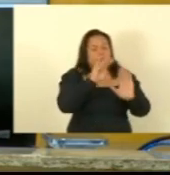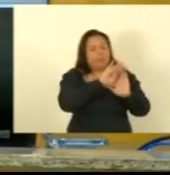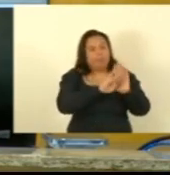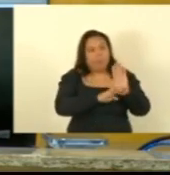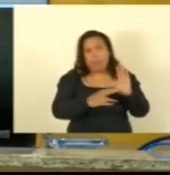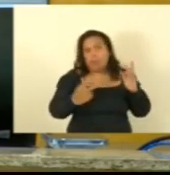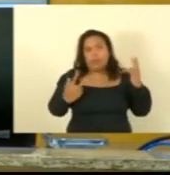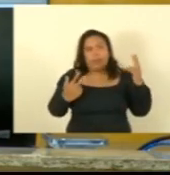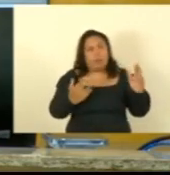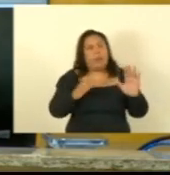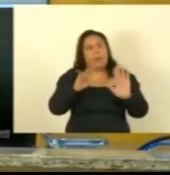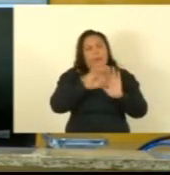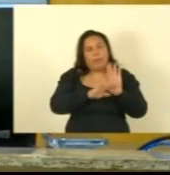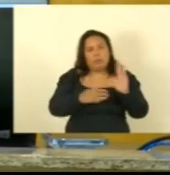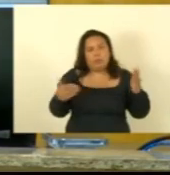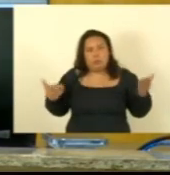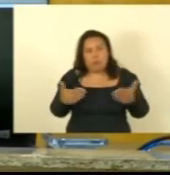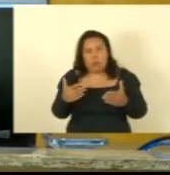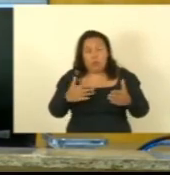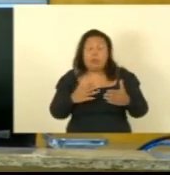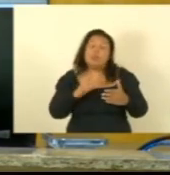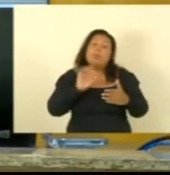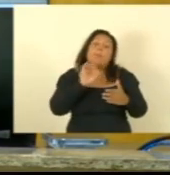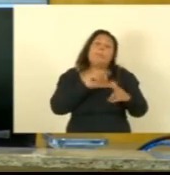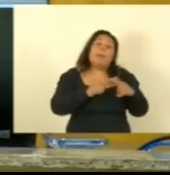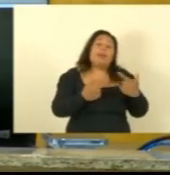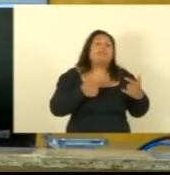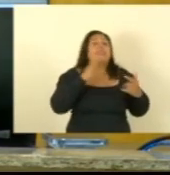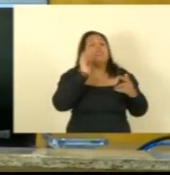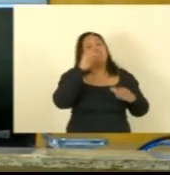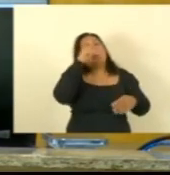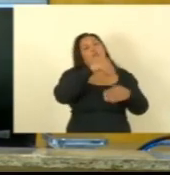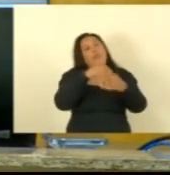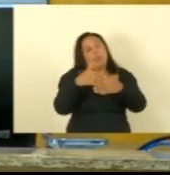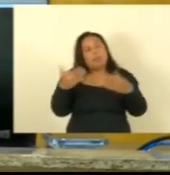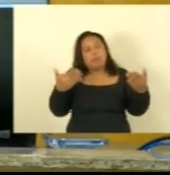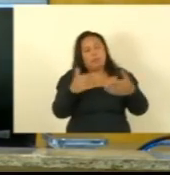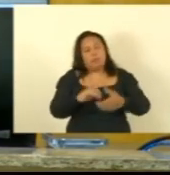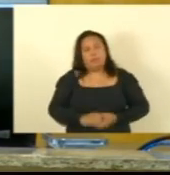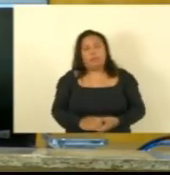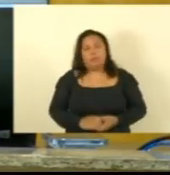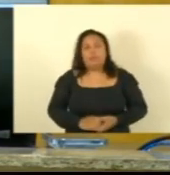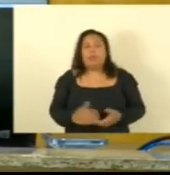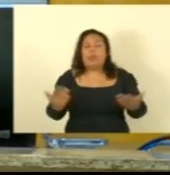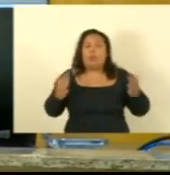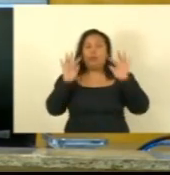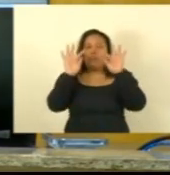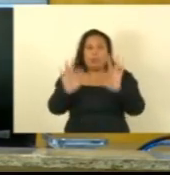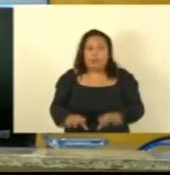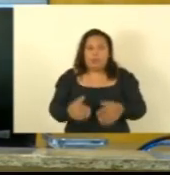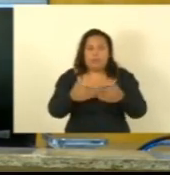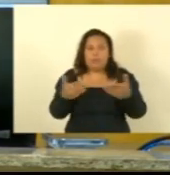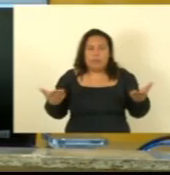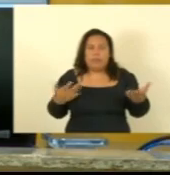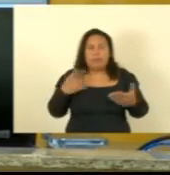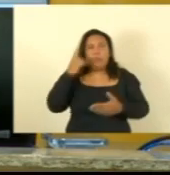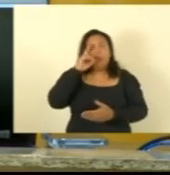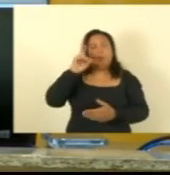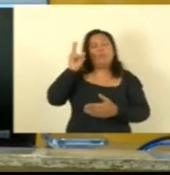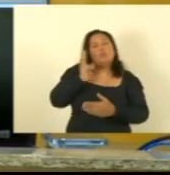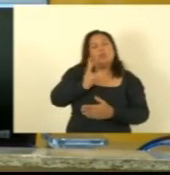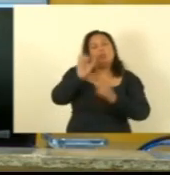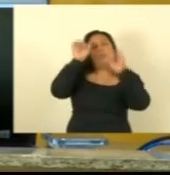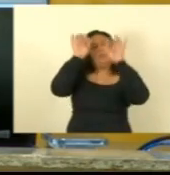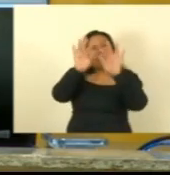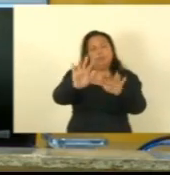a mesma pauta da presente sessão, exceto as matérias votadas hoje. Está encerrada a sessão e que Deus continue